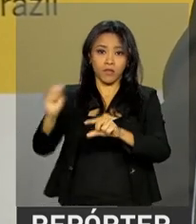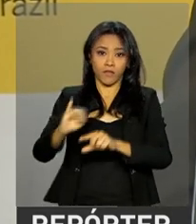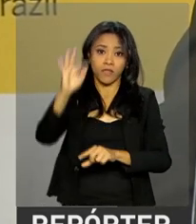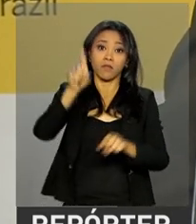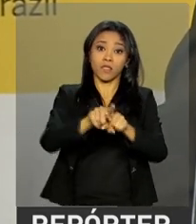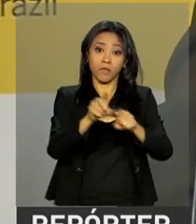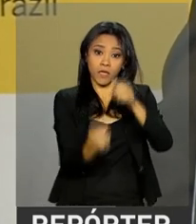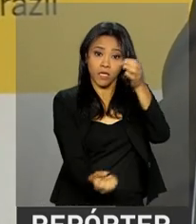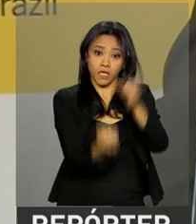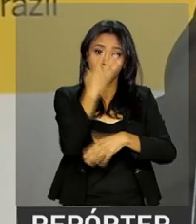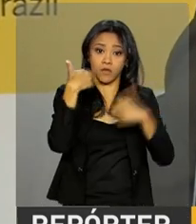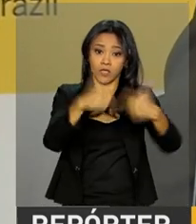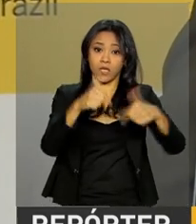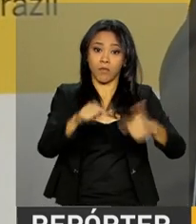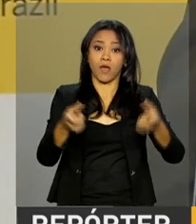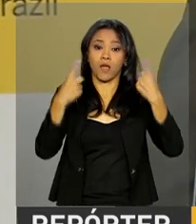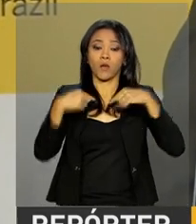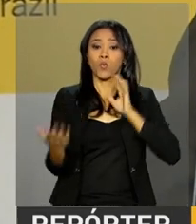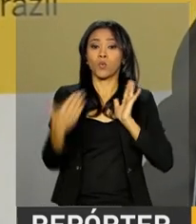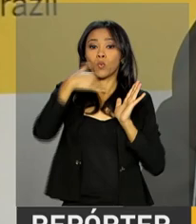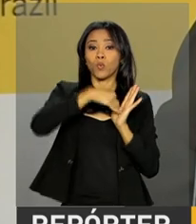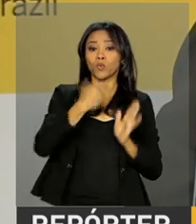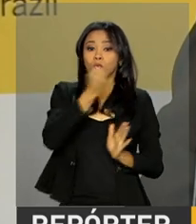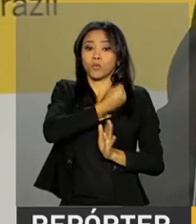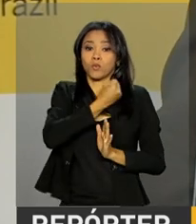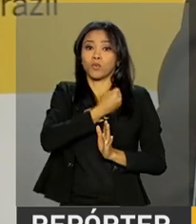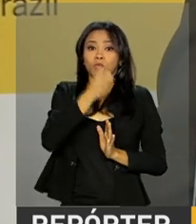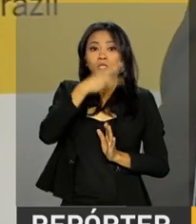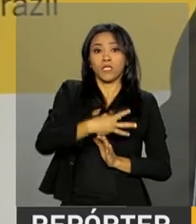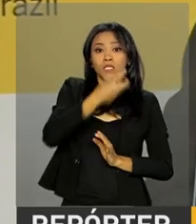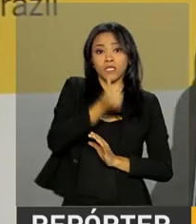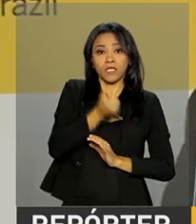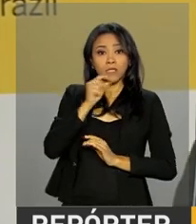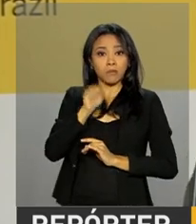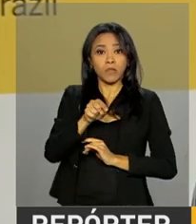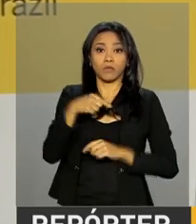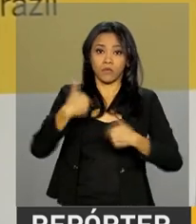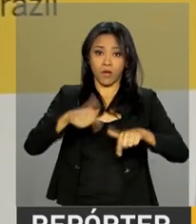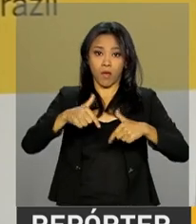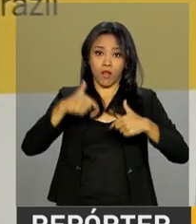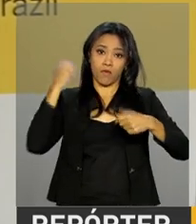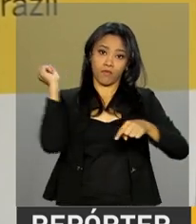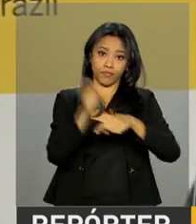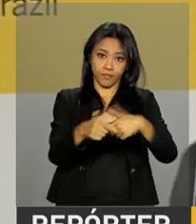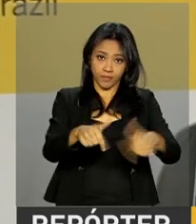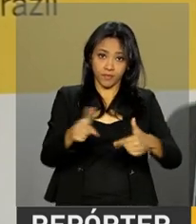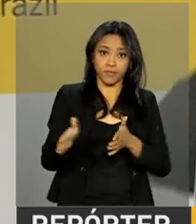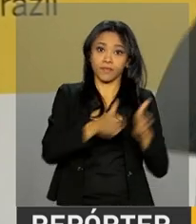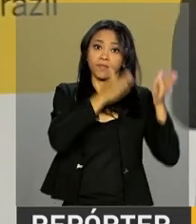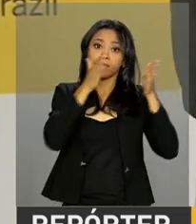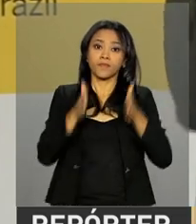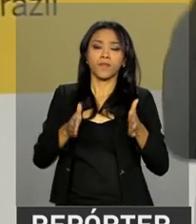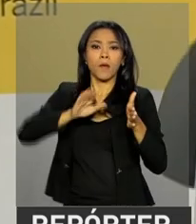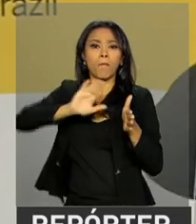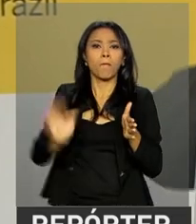último número foi 36 mil empregos foram criados e a produção